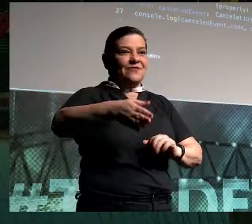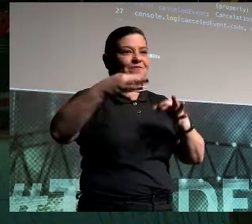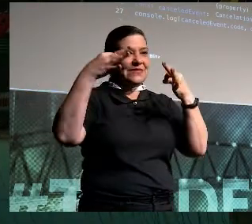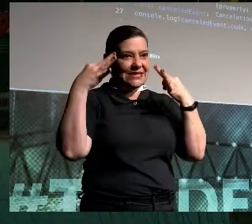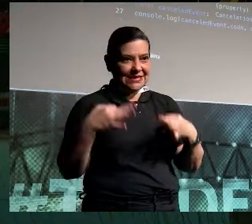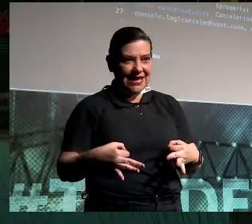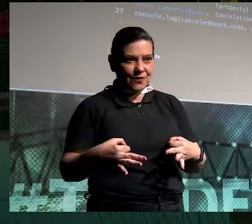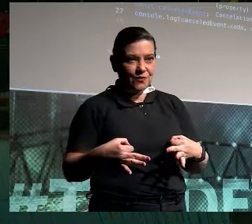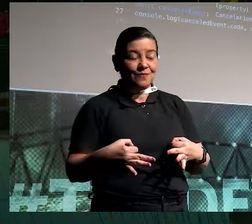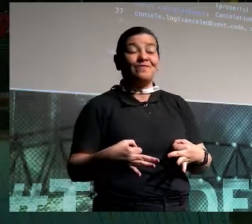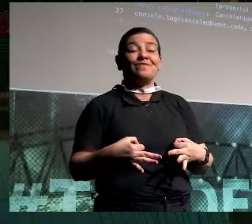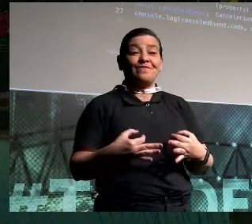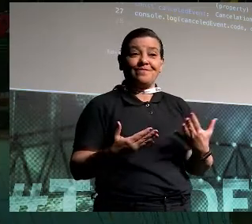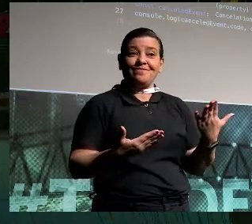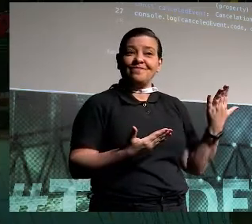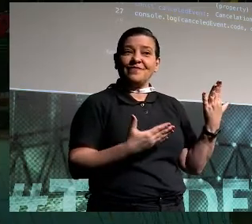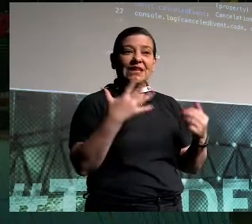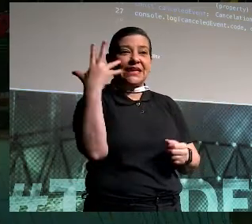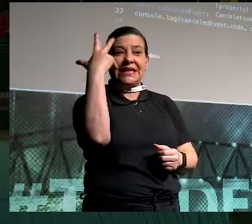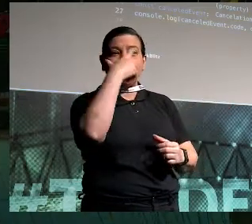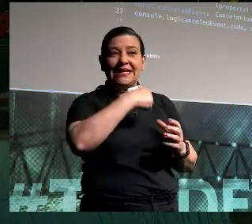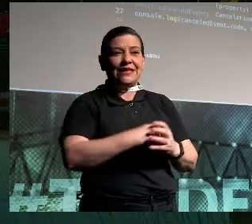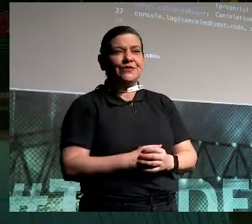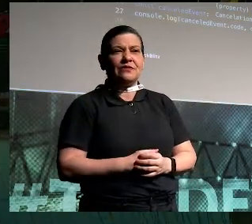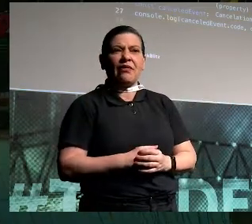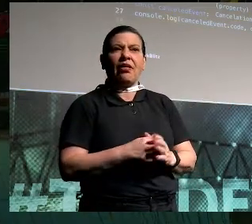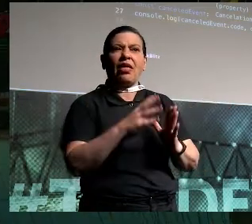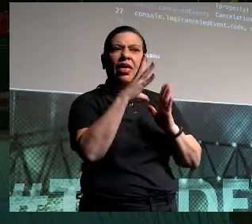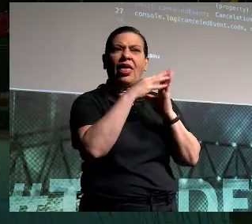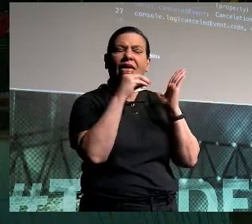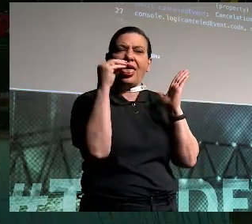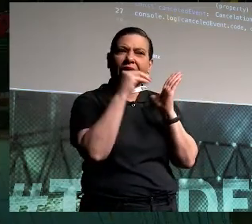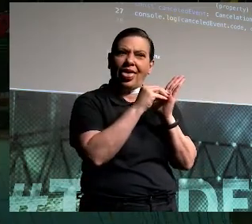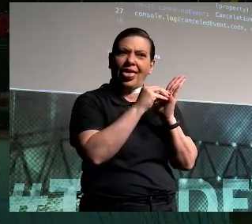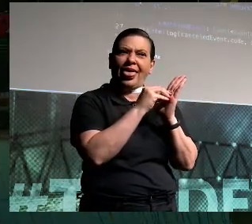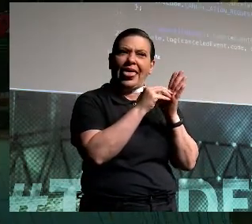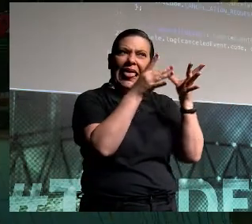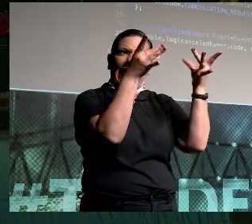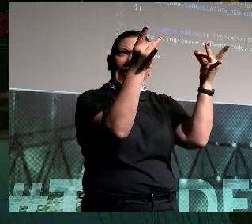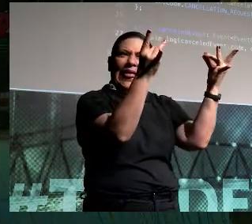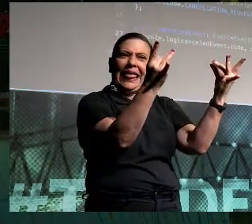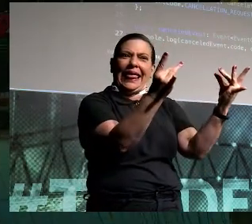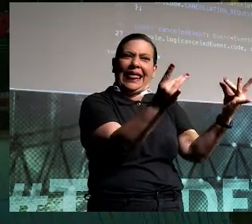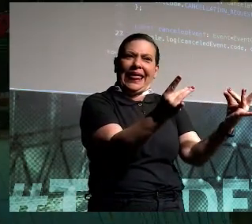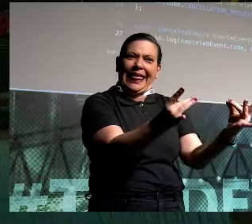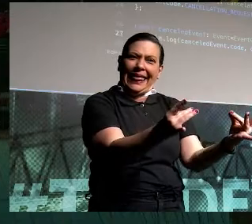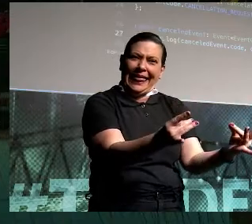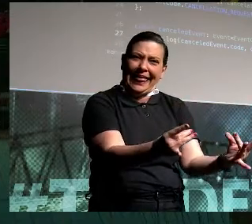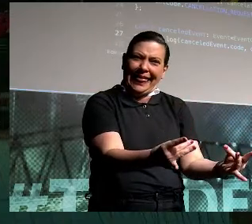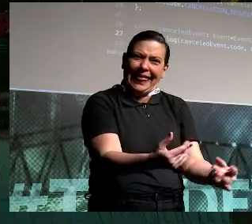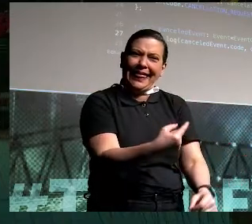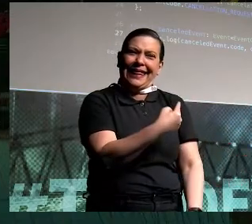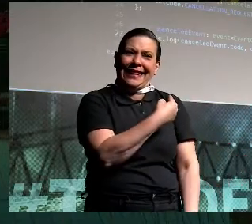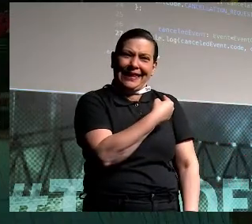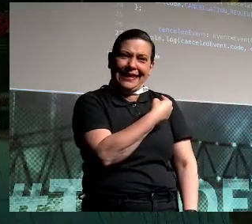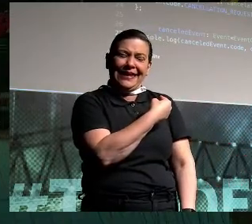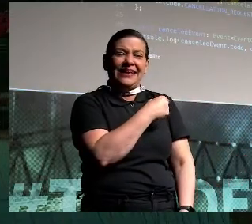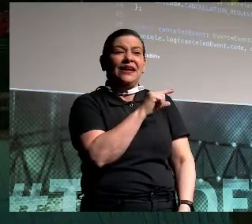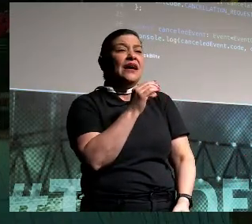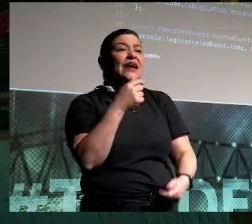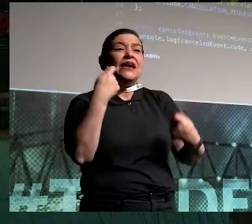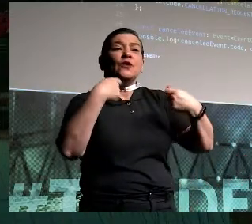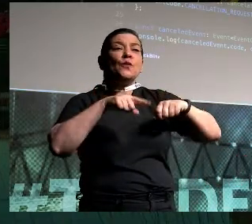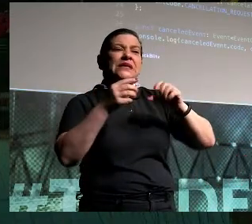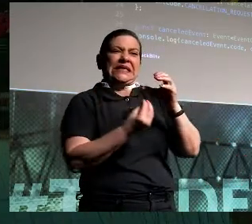metadata. Olha só que lindo. Quanto código eu tirei fazendo um ifzinho aqui no meu TypeScript, em vez de ficar criando